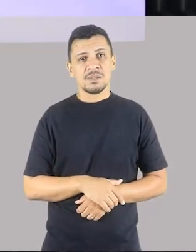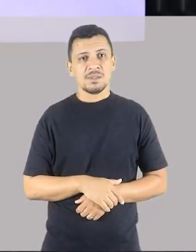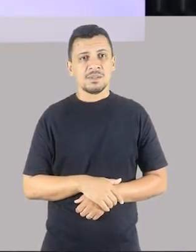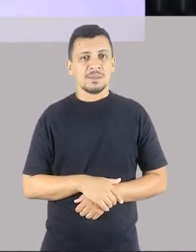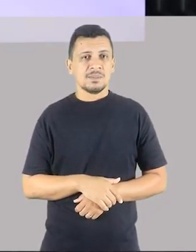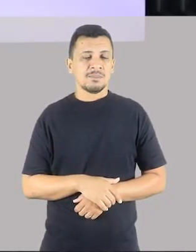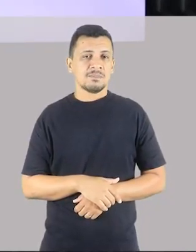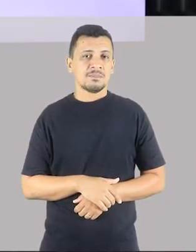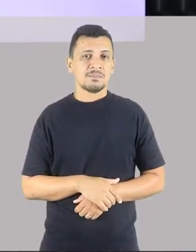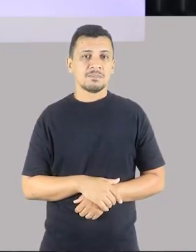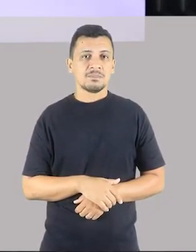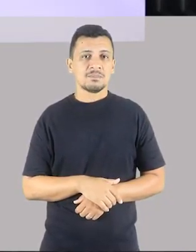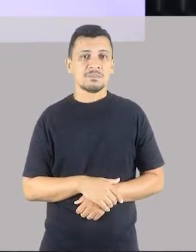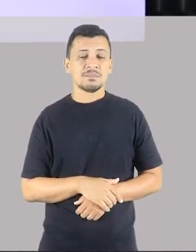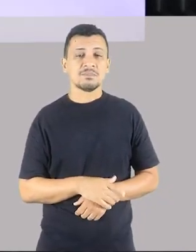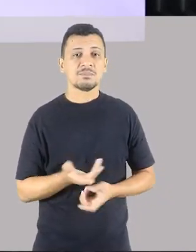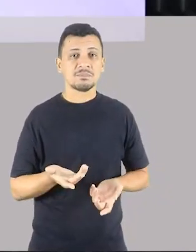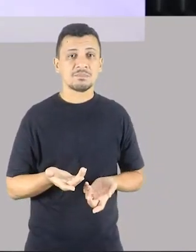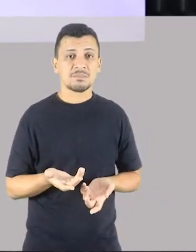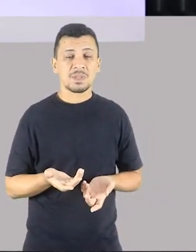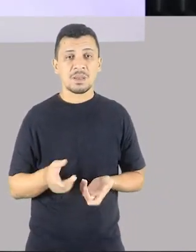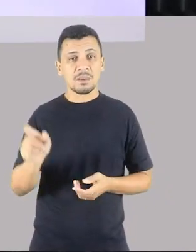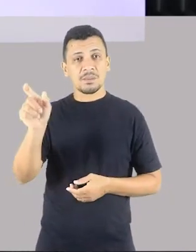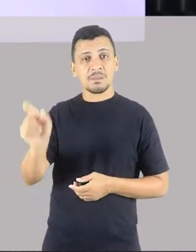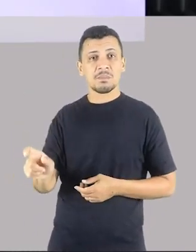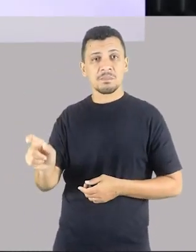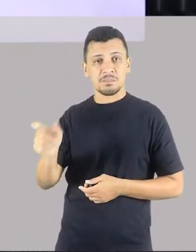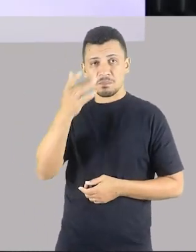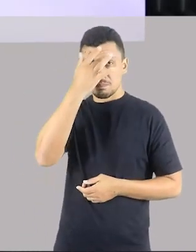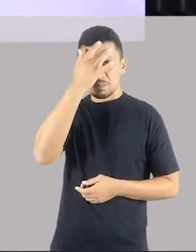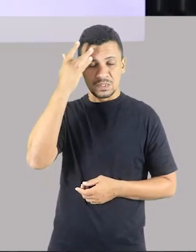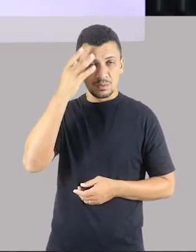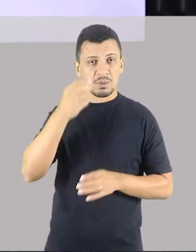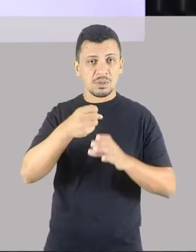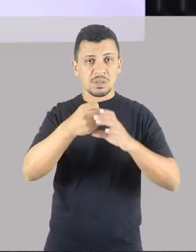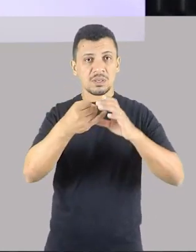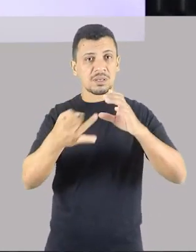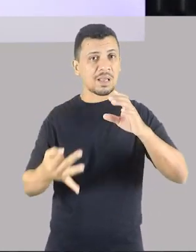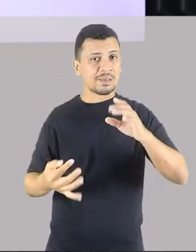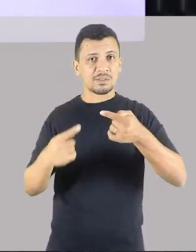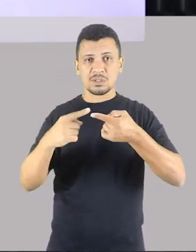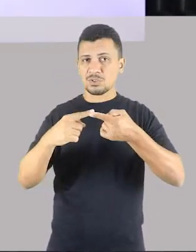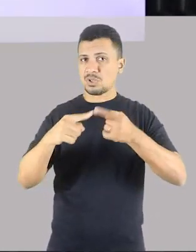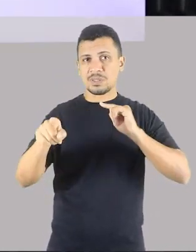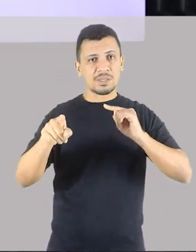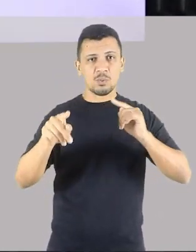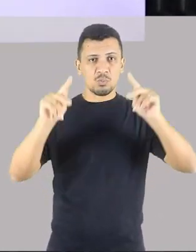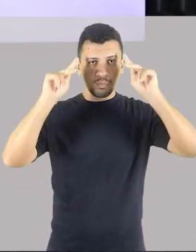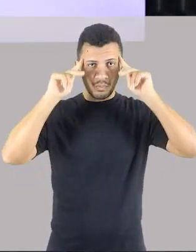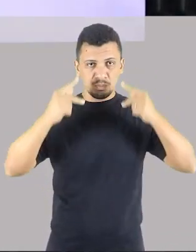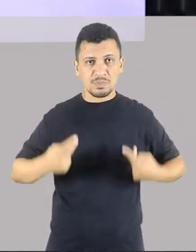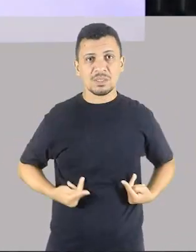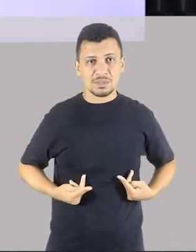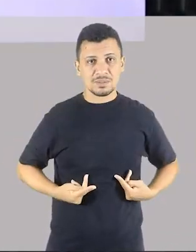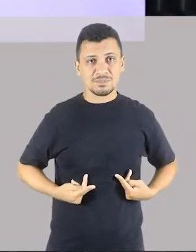a pessoas características não humanas, né? Em especial de animais. A